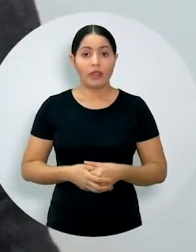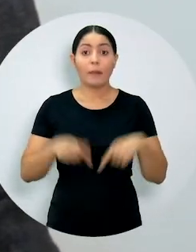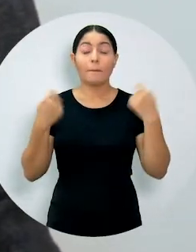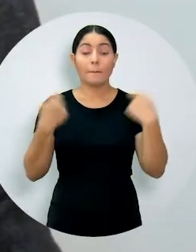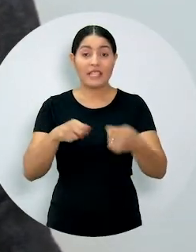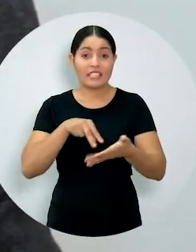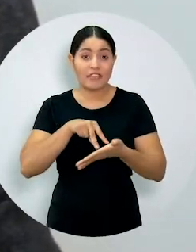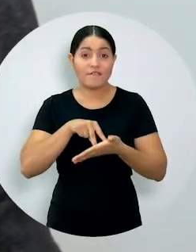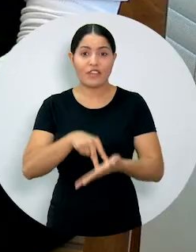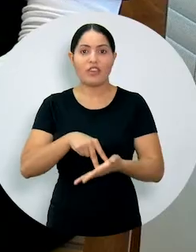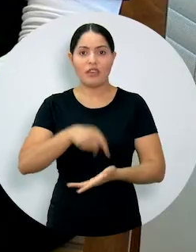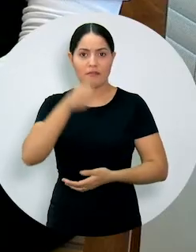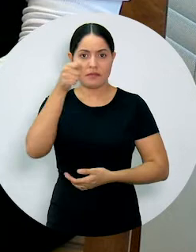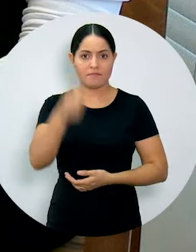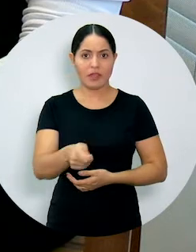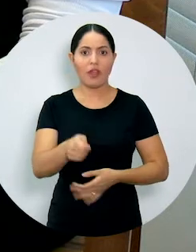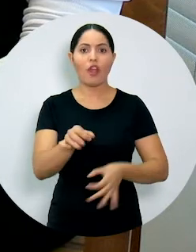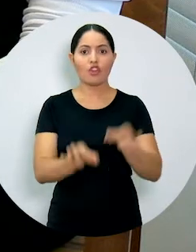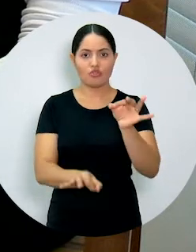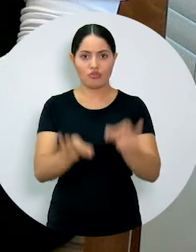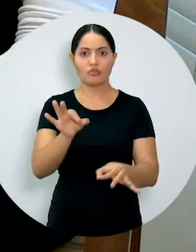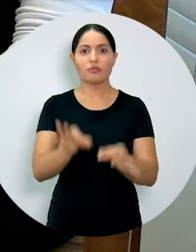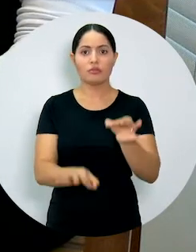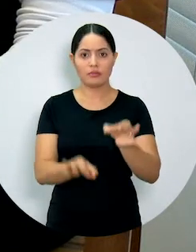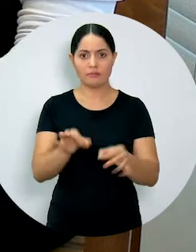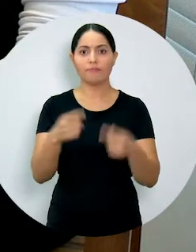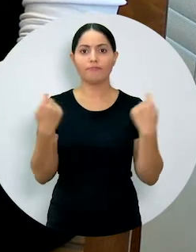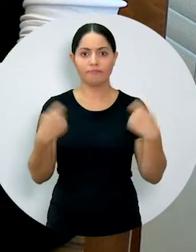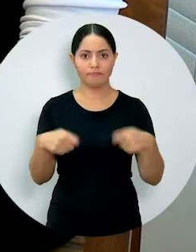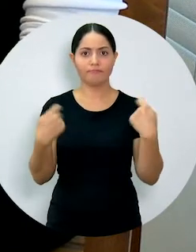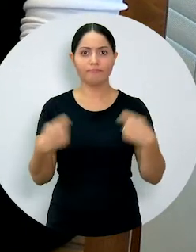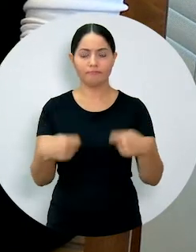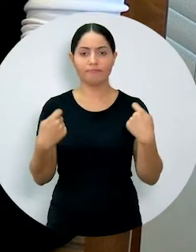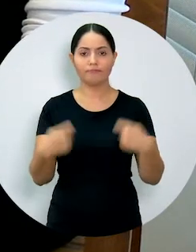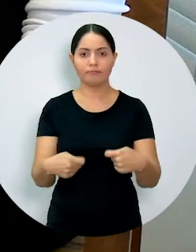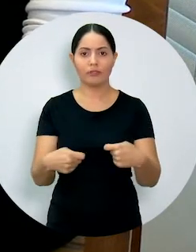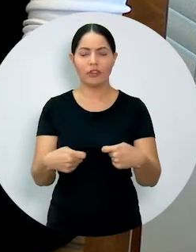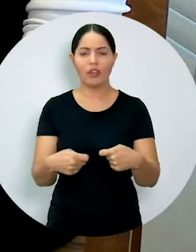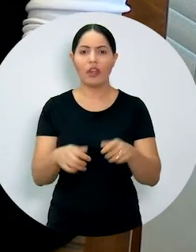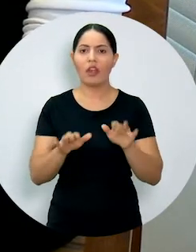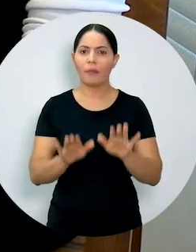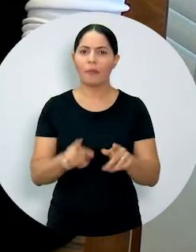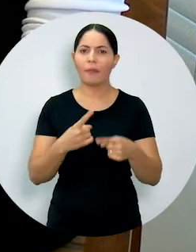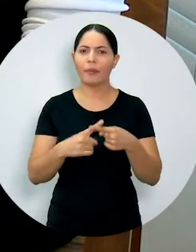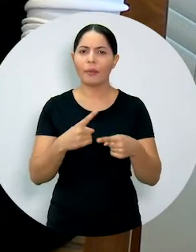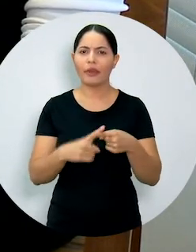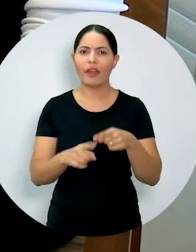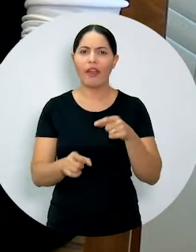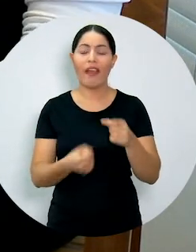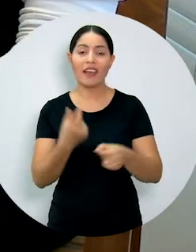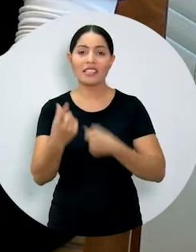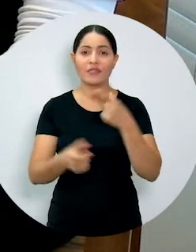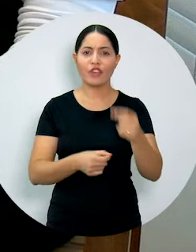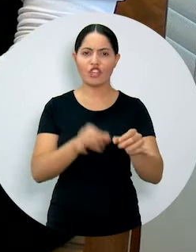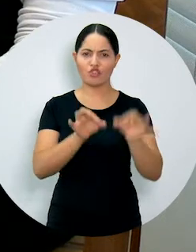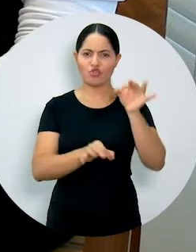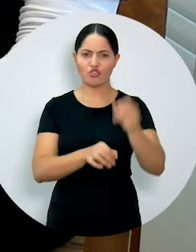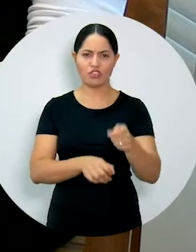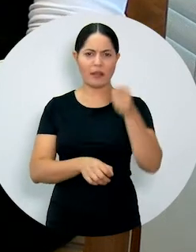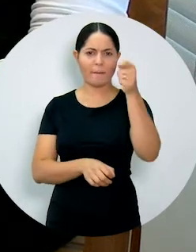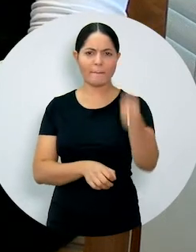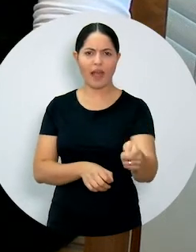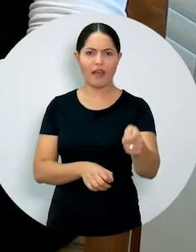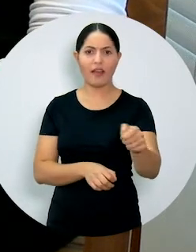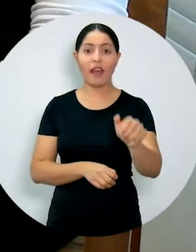exista firmeza também nas decisões judiciais, que se limite também um pouco o ativismo judicial